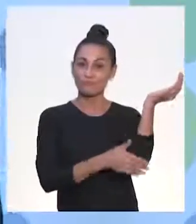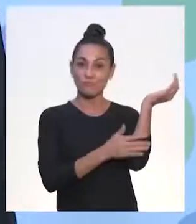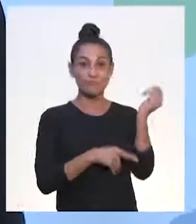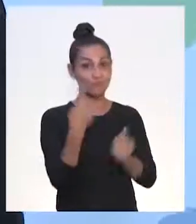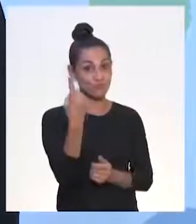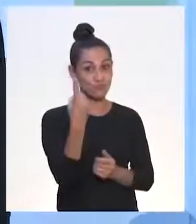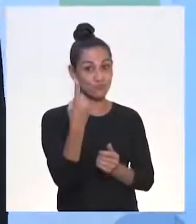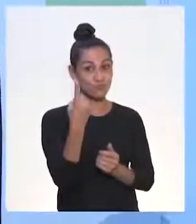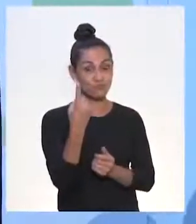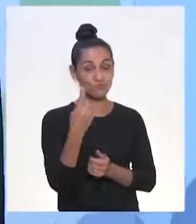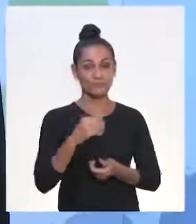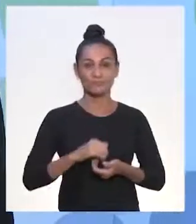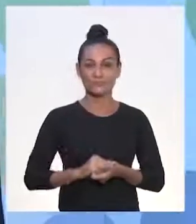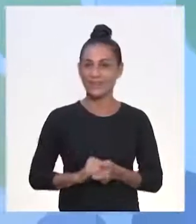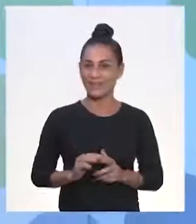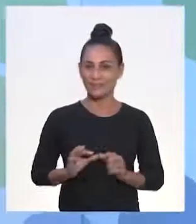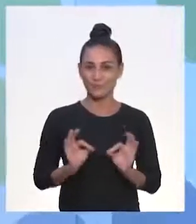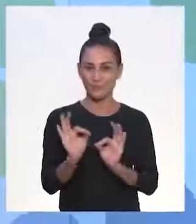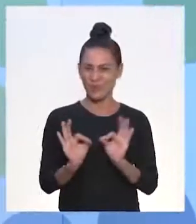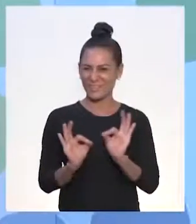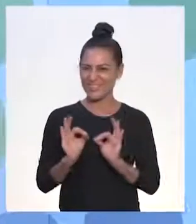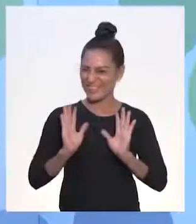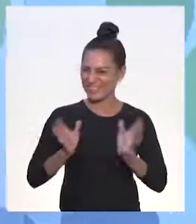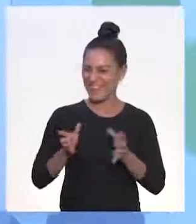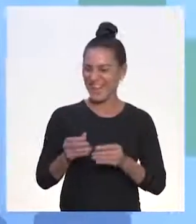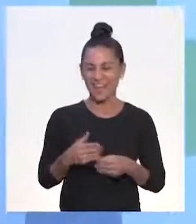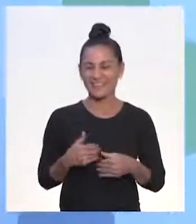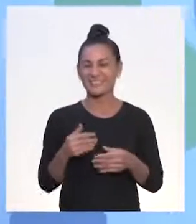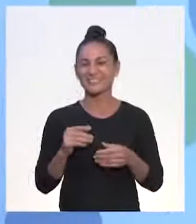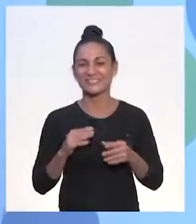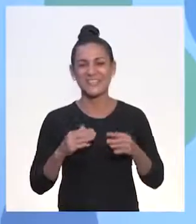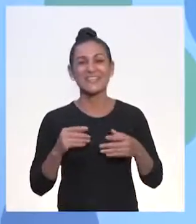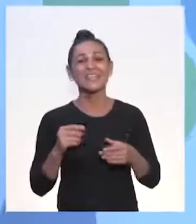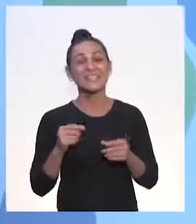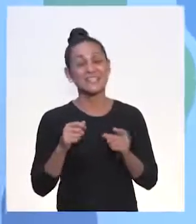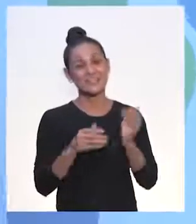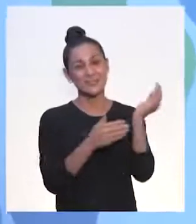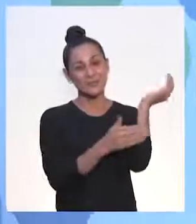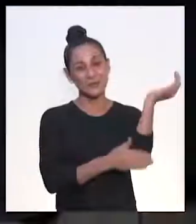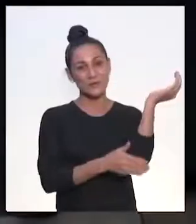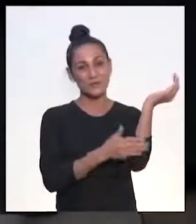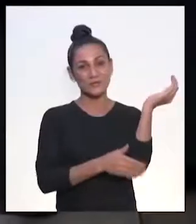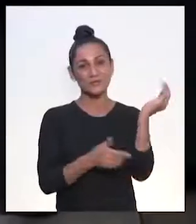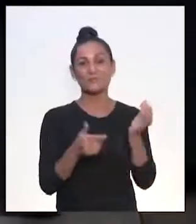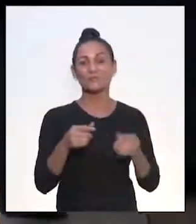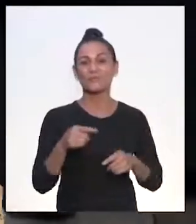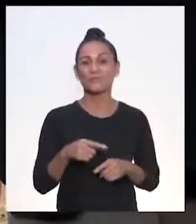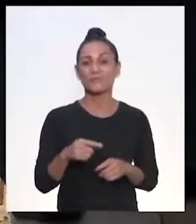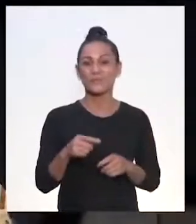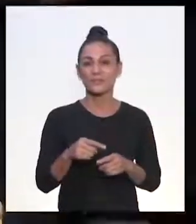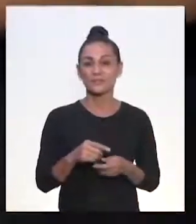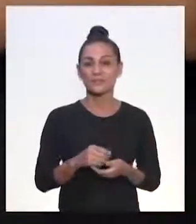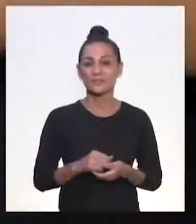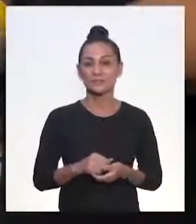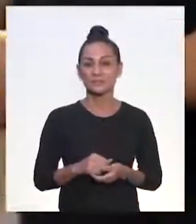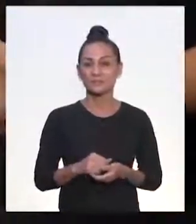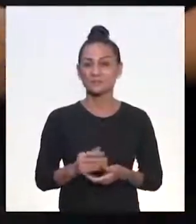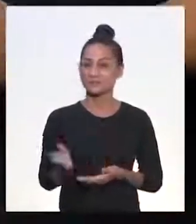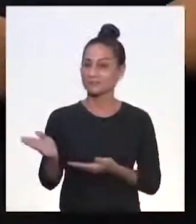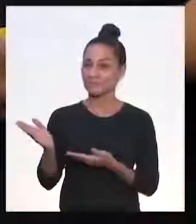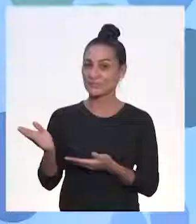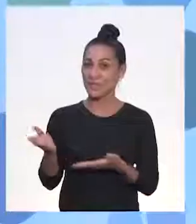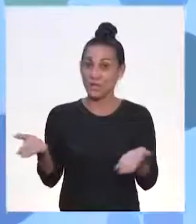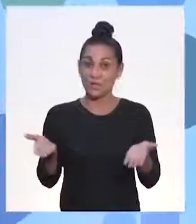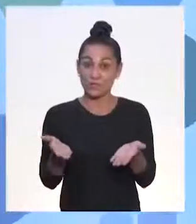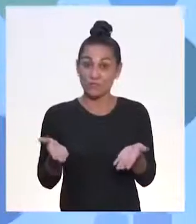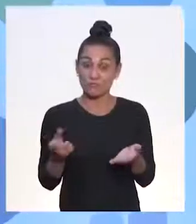preparado antecipadamente, né? Tudo, aqui é tudo friamente calculado. E um abacaxi. Mais um abacaxi, esse beleza. Mais verdinho. Isso. Tá aqui. Só ótimo. Que